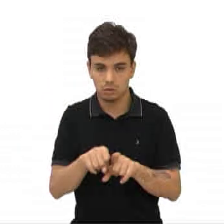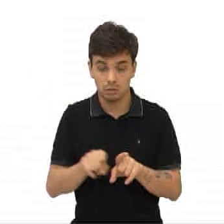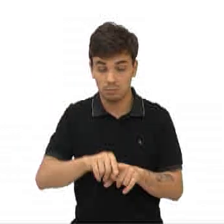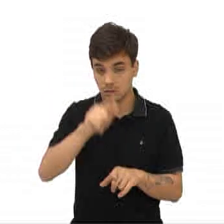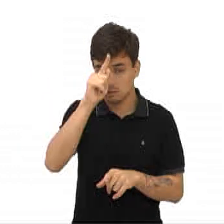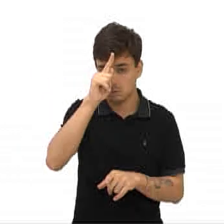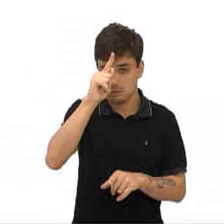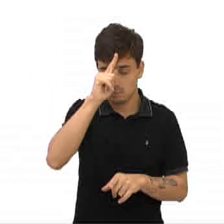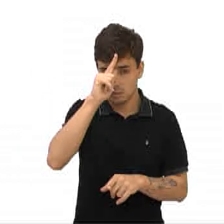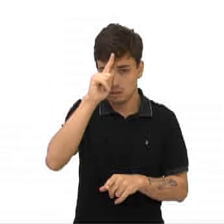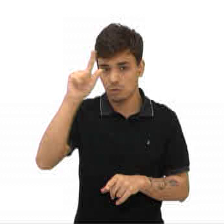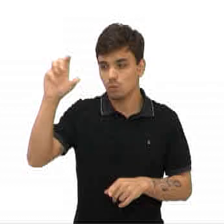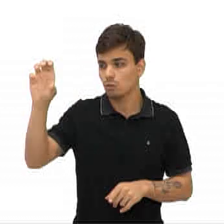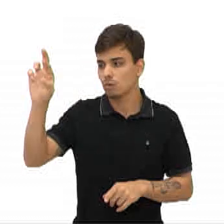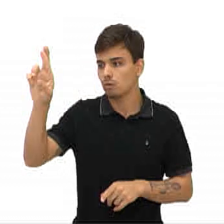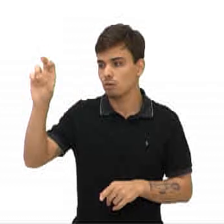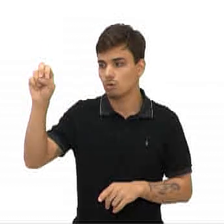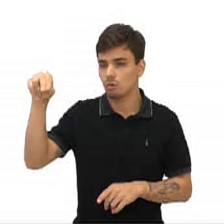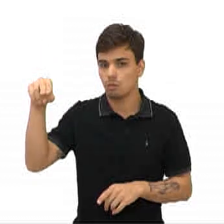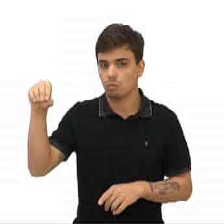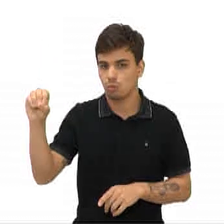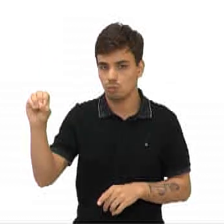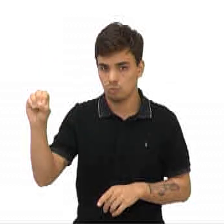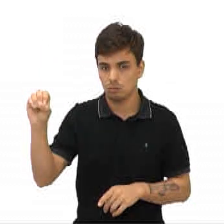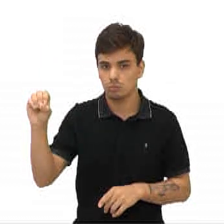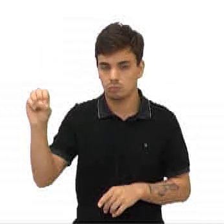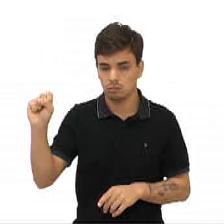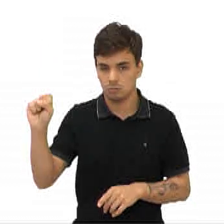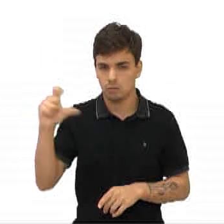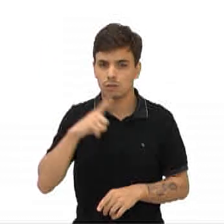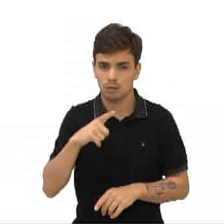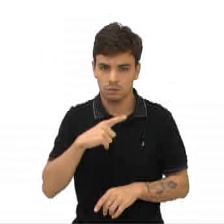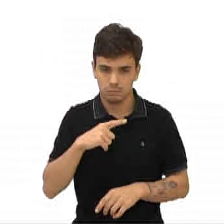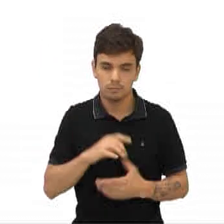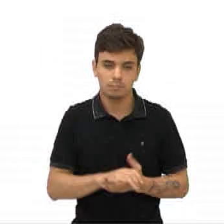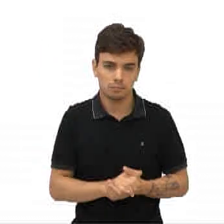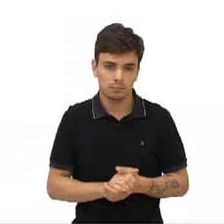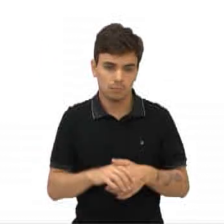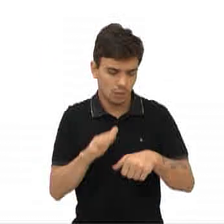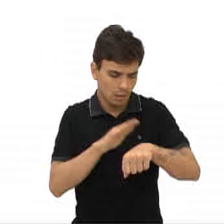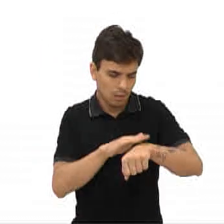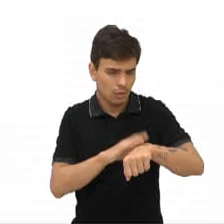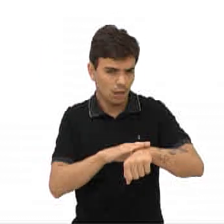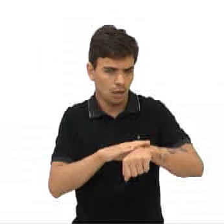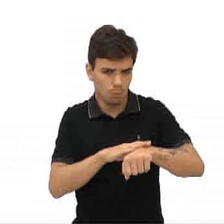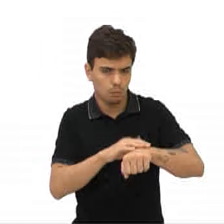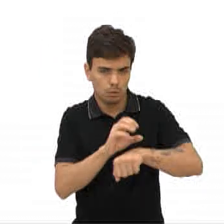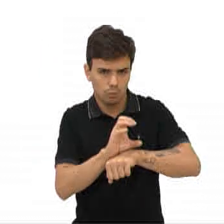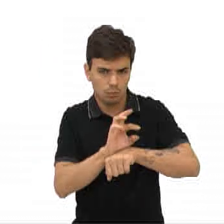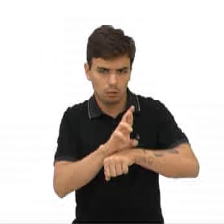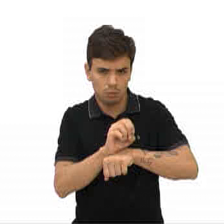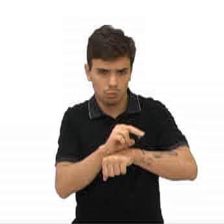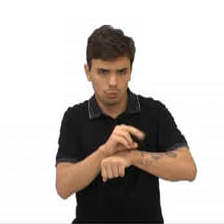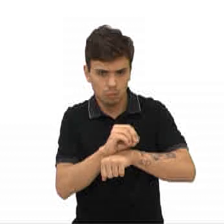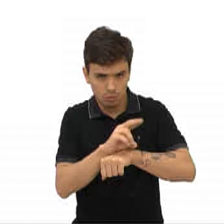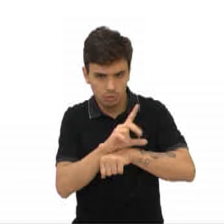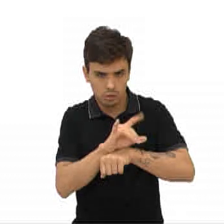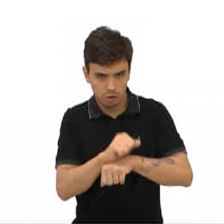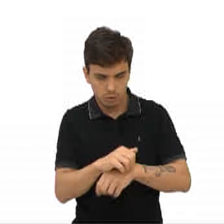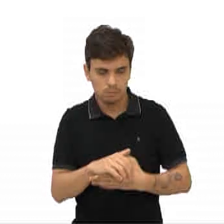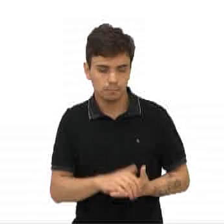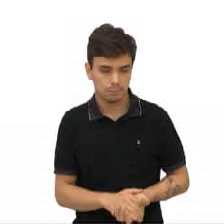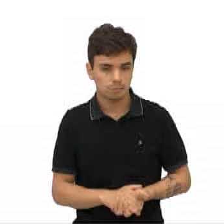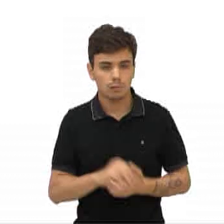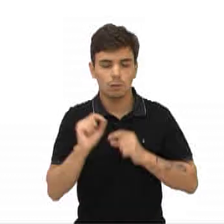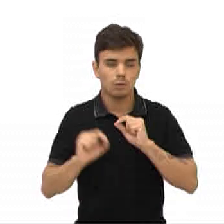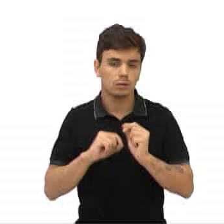grego cronos, né? A gente tem cronômetro, né? Cronologia, várias palavras aí derivadinhas disso, né?